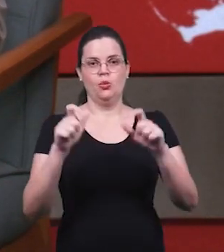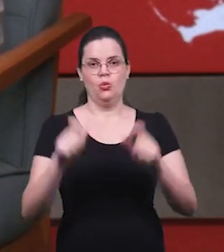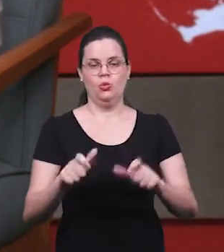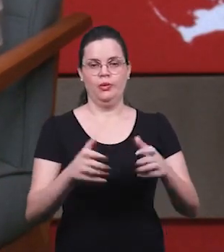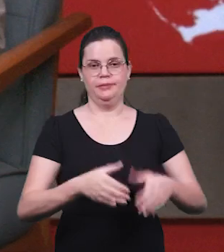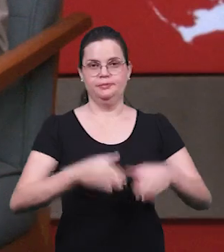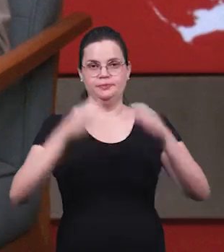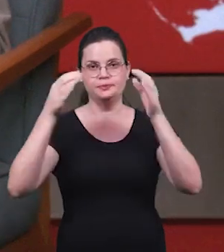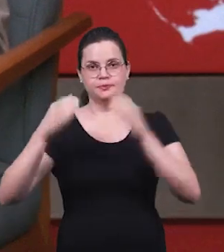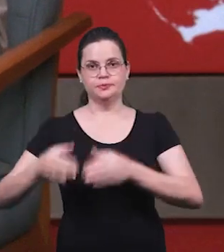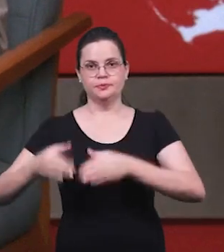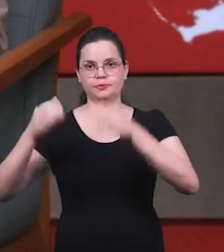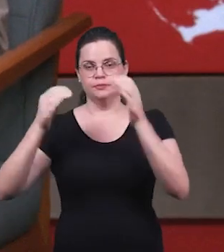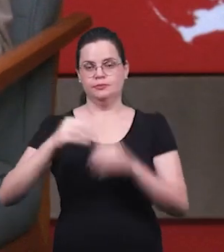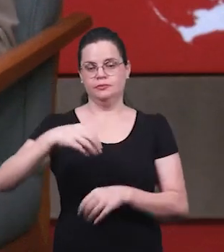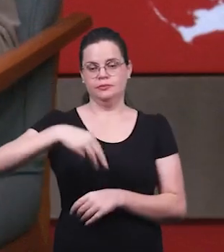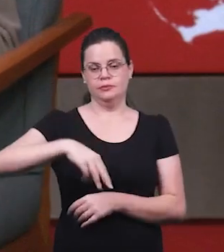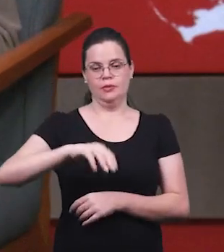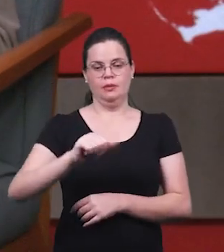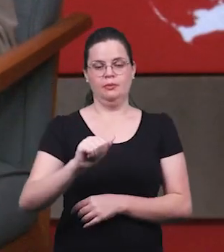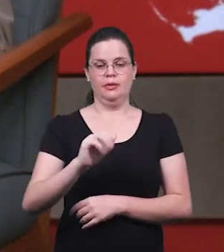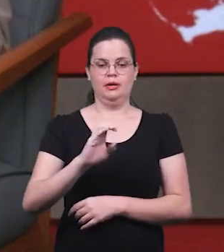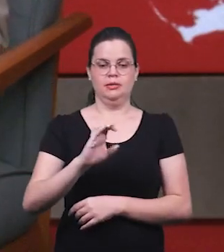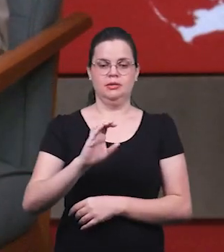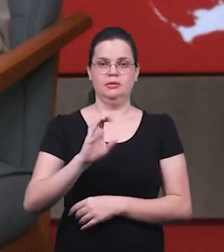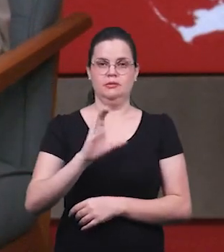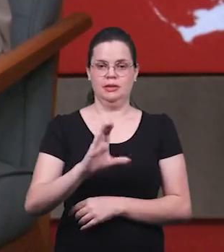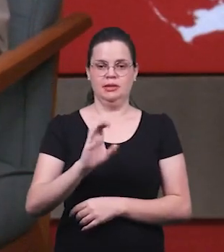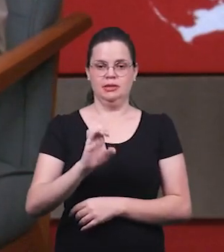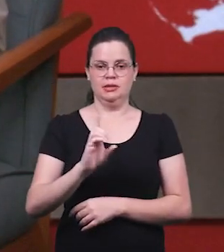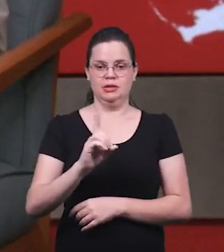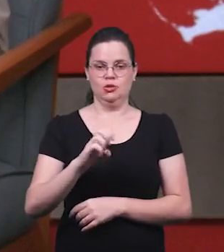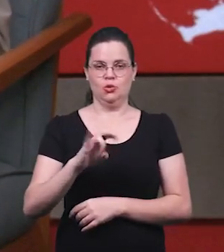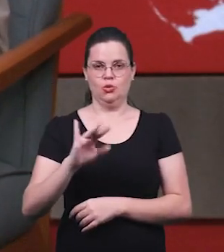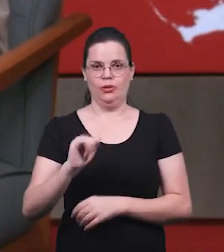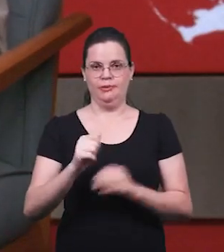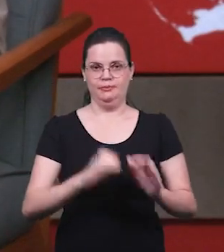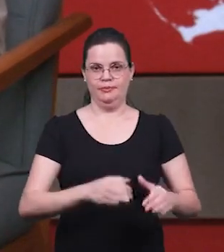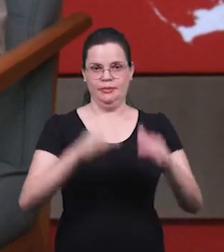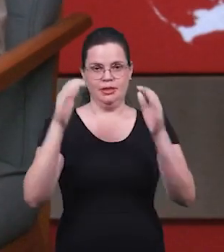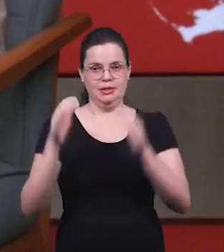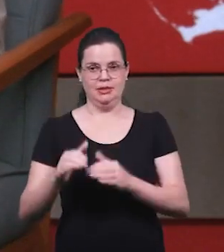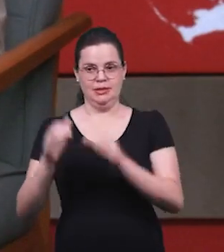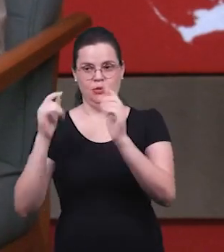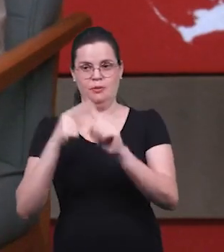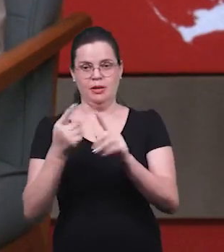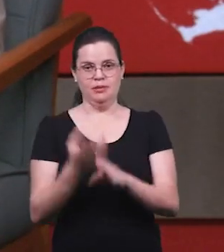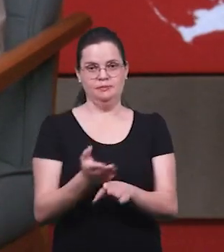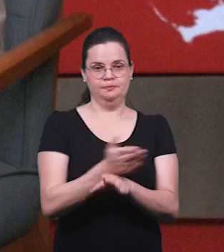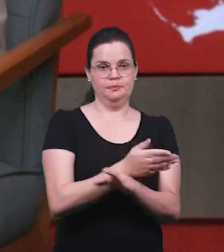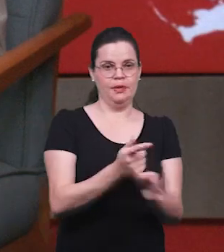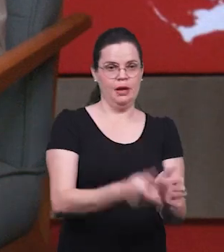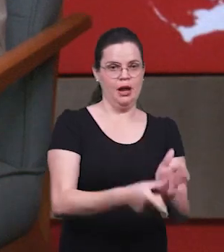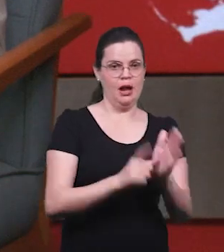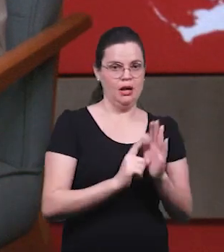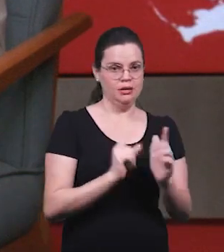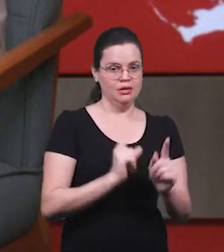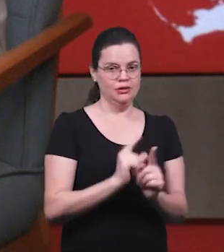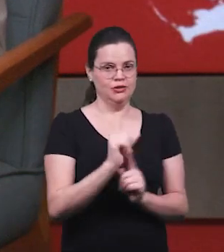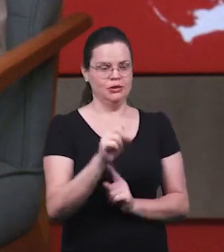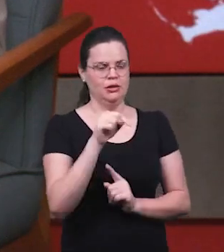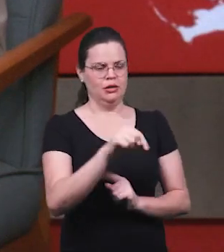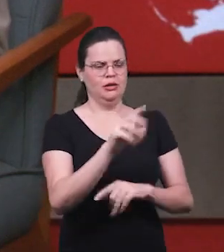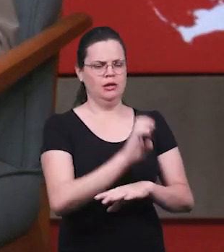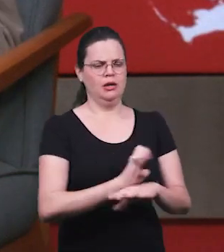a Macedônia e Creta, quando ele está para sair, ele já começa a se preocupar